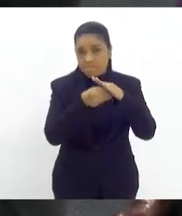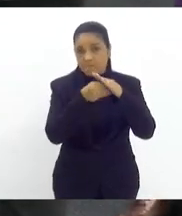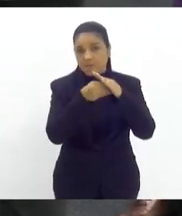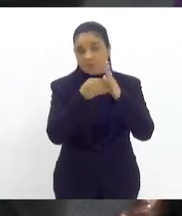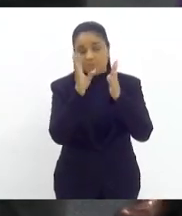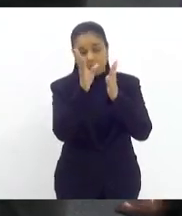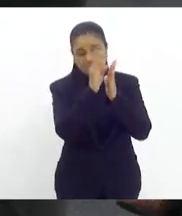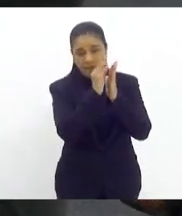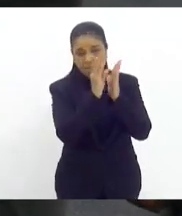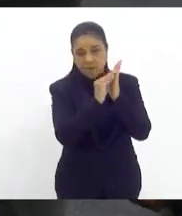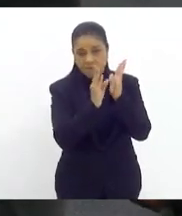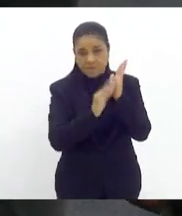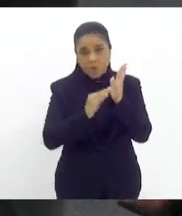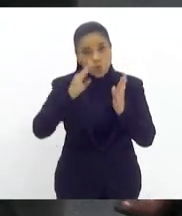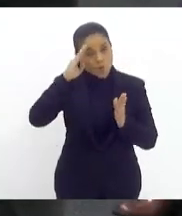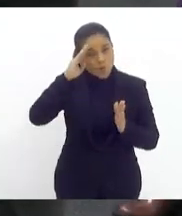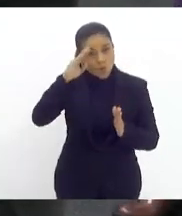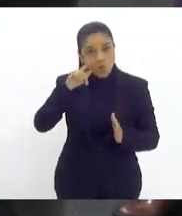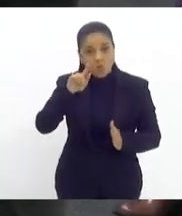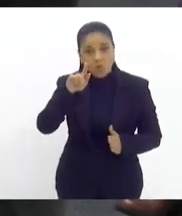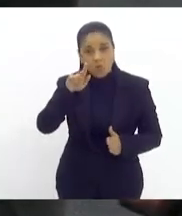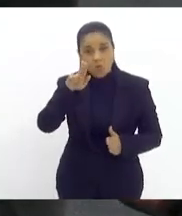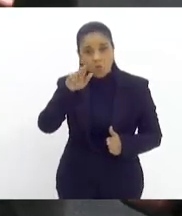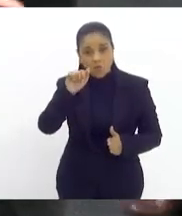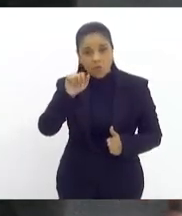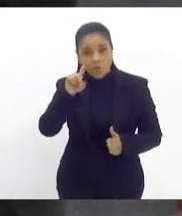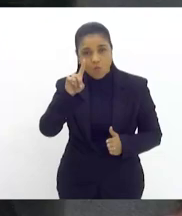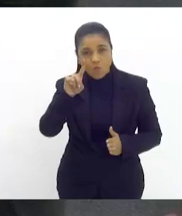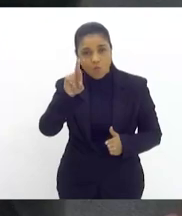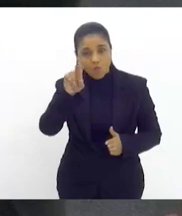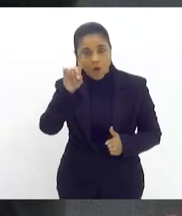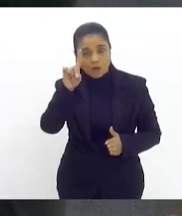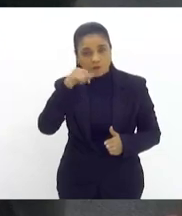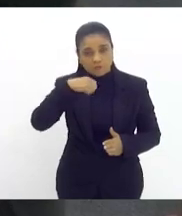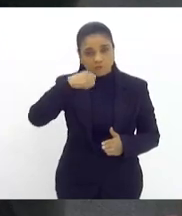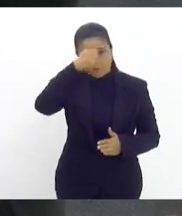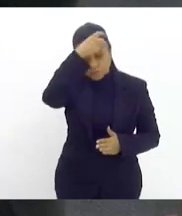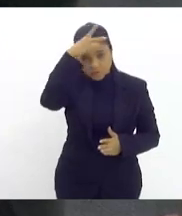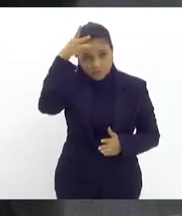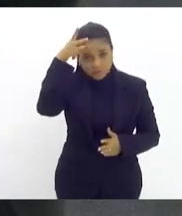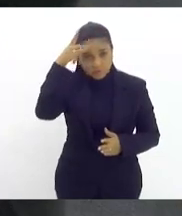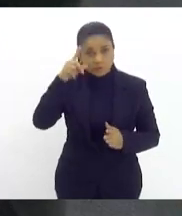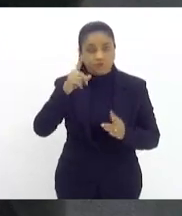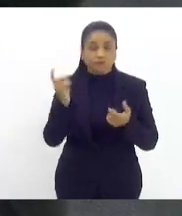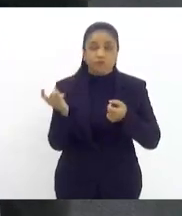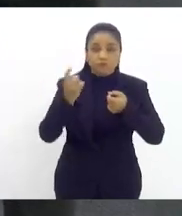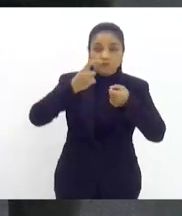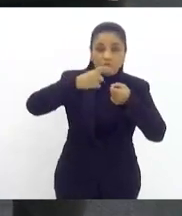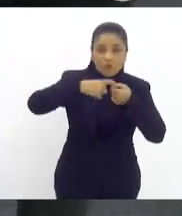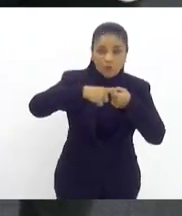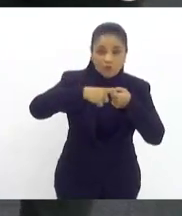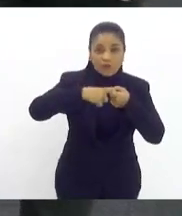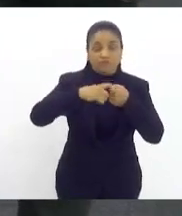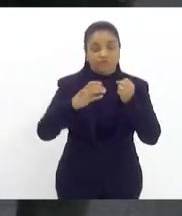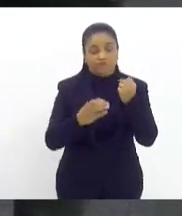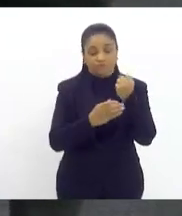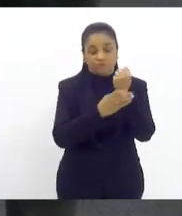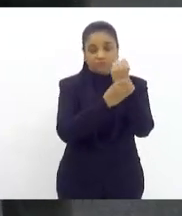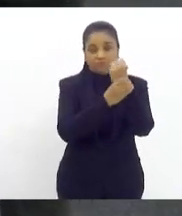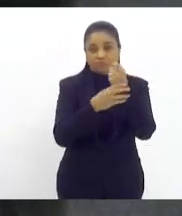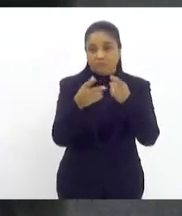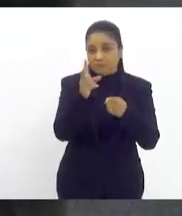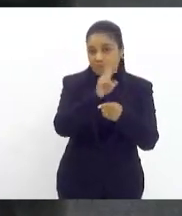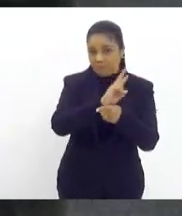conteúdo dela a guarda municipal derivado dos programas de convênio do segurança presente porque a guarda municipal